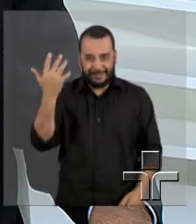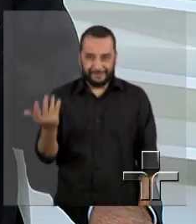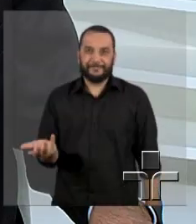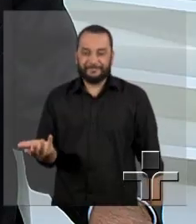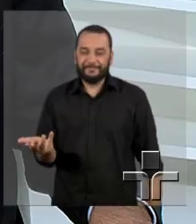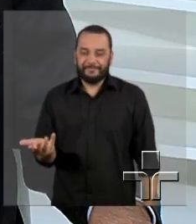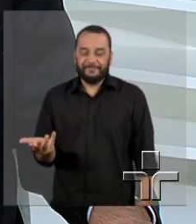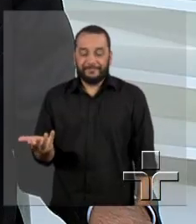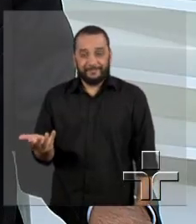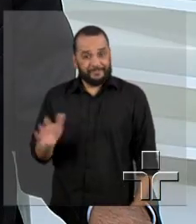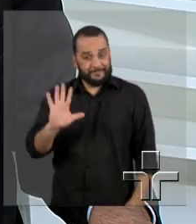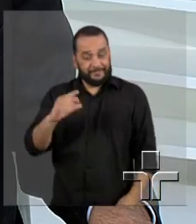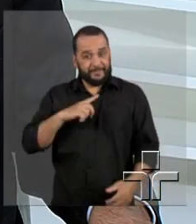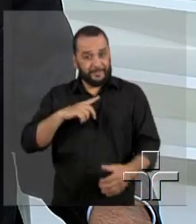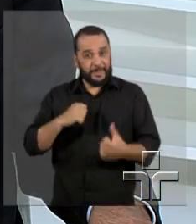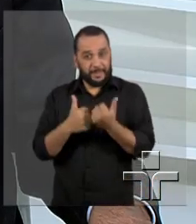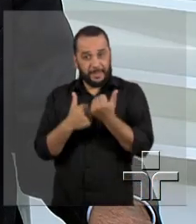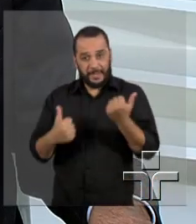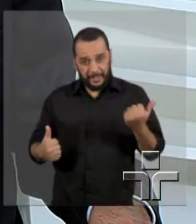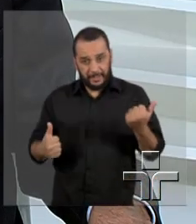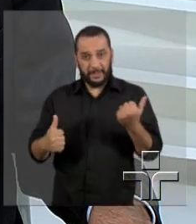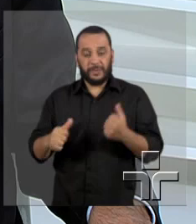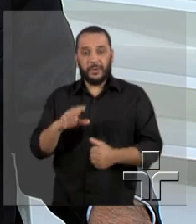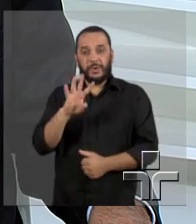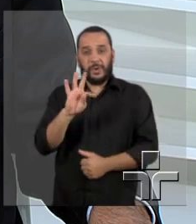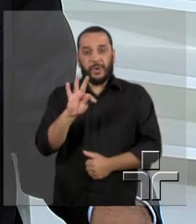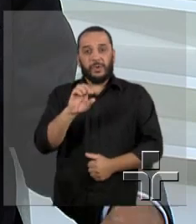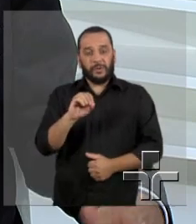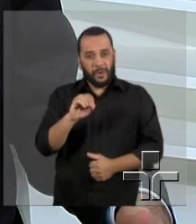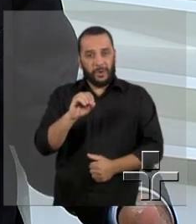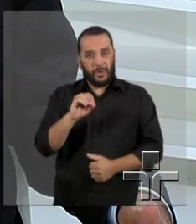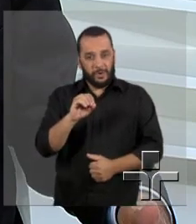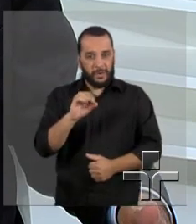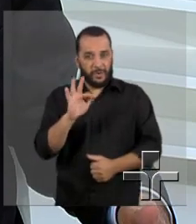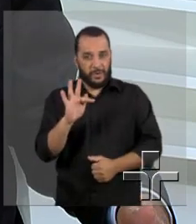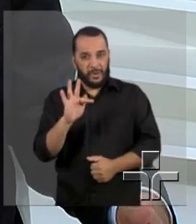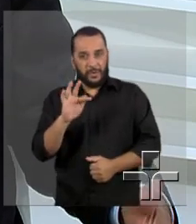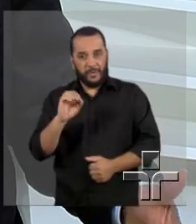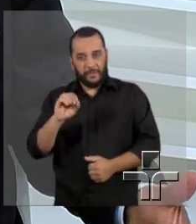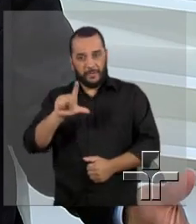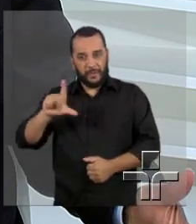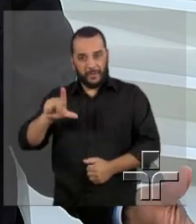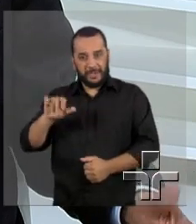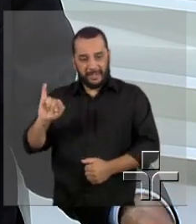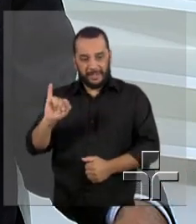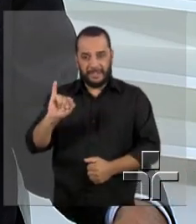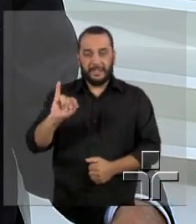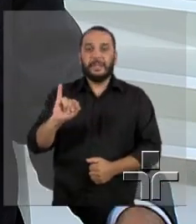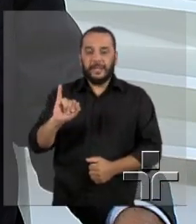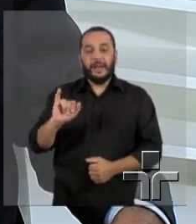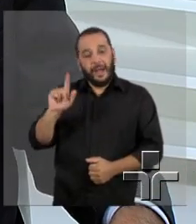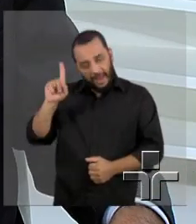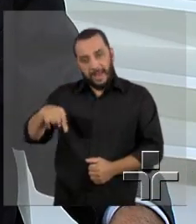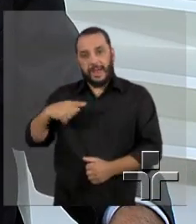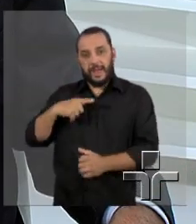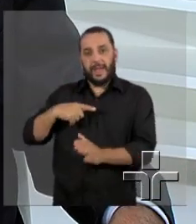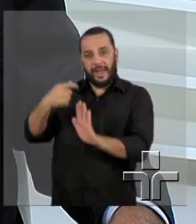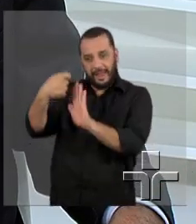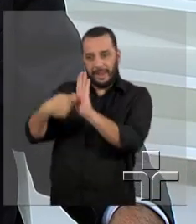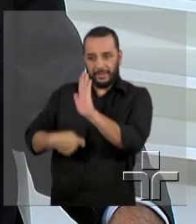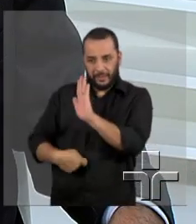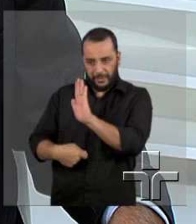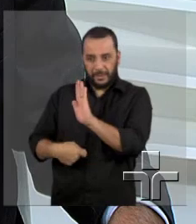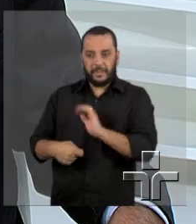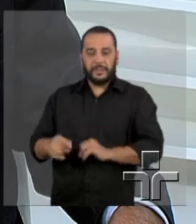Como o próprio ministro Toffoli é o presidente da Corte e é o relator do processo, quem sabe ele não antecipe